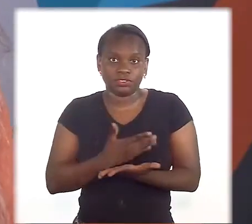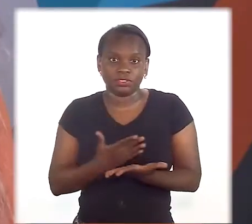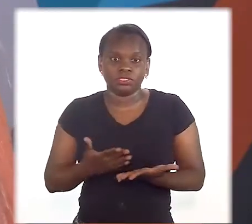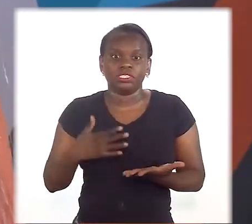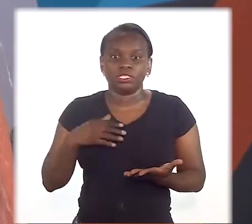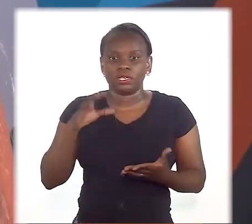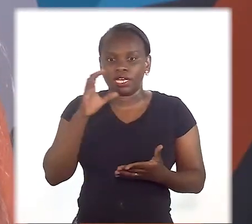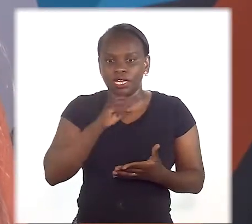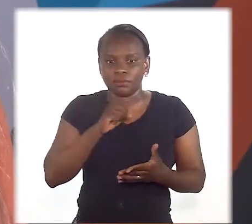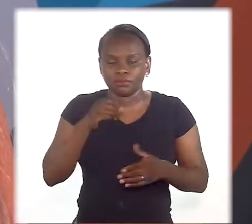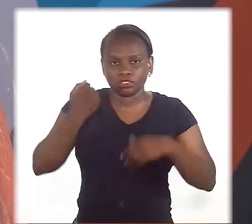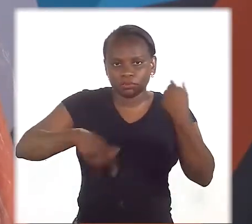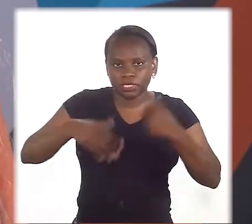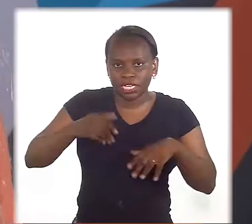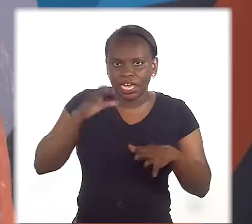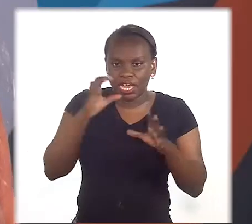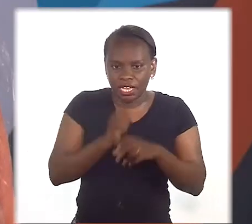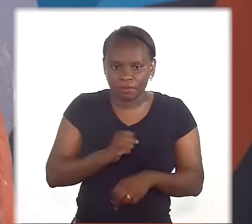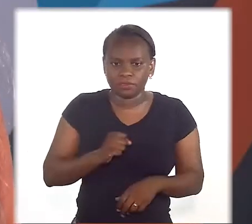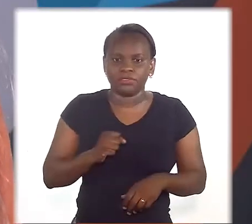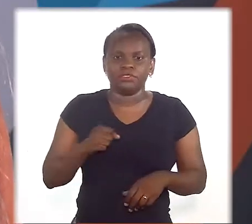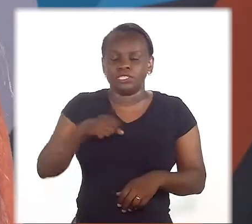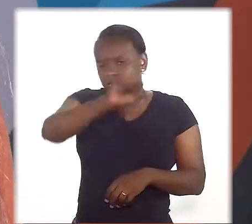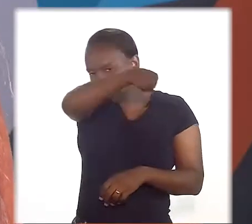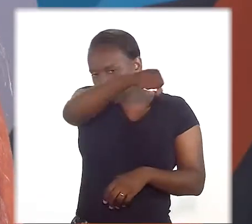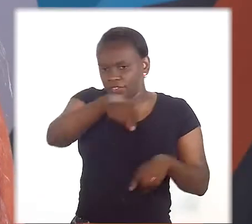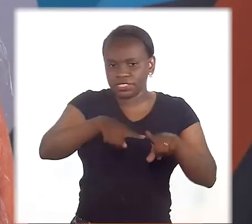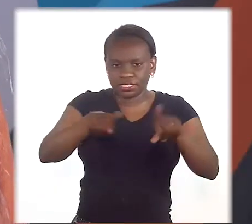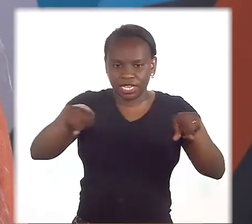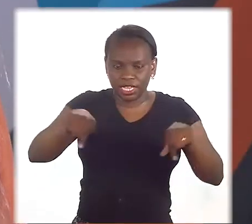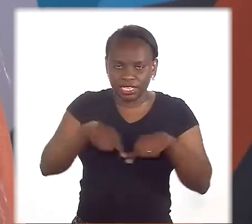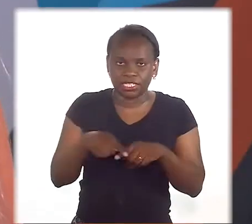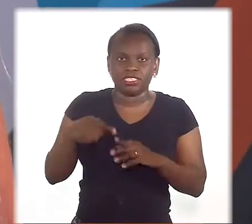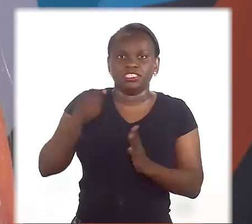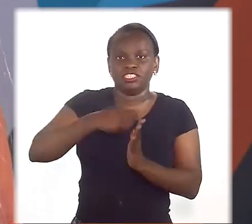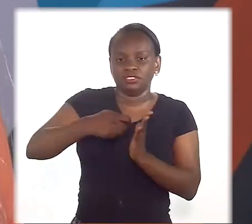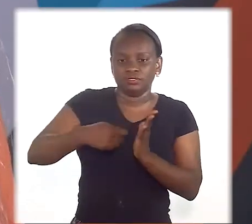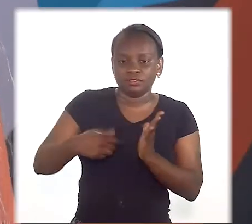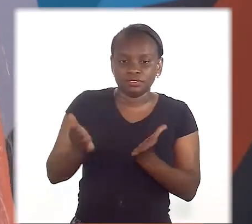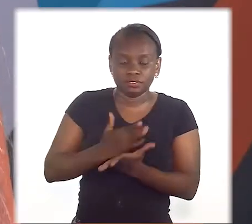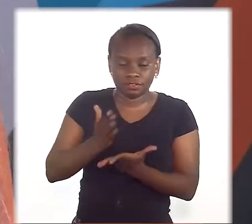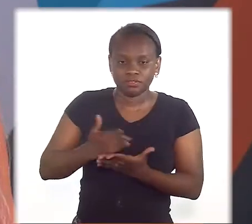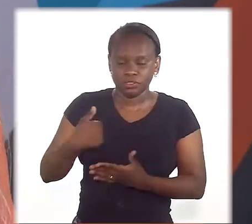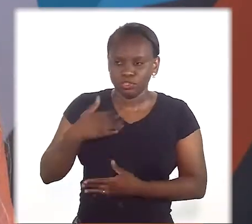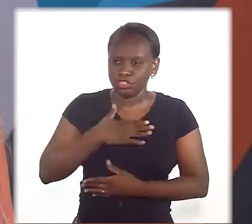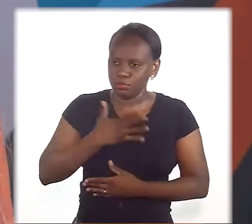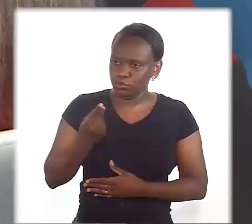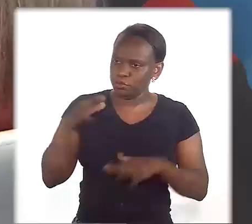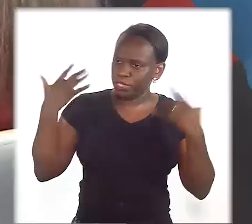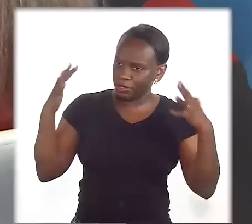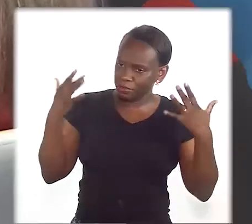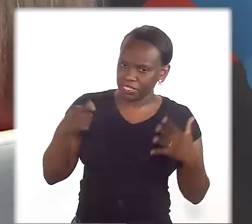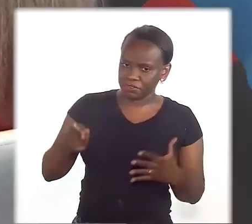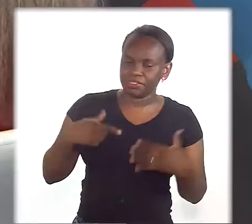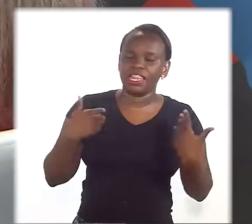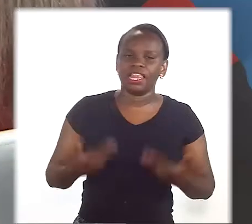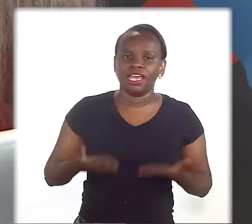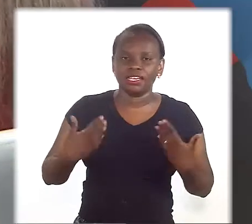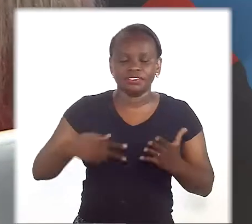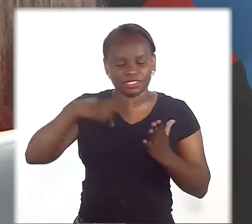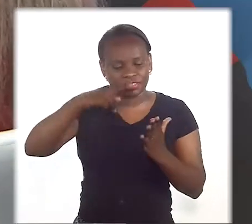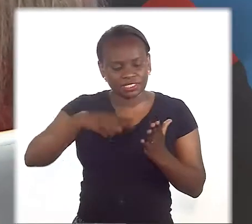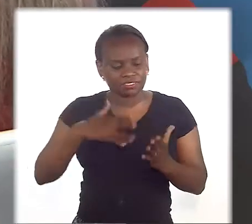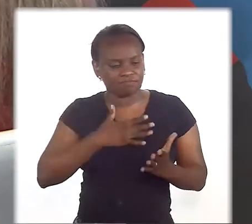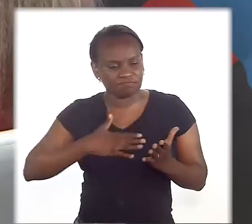né? Vou fazer um breve apanhado rápido aqui. Um elefante na sala, o Paulo descreve, eu li, gostei muito, parabéns, está muito